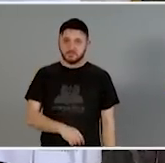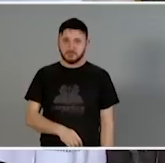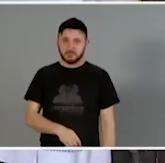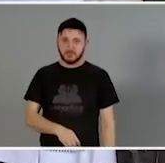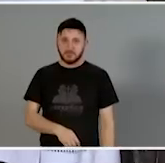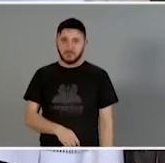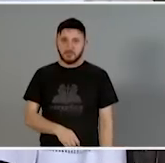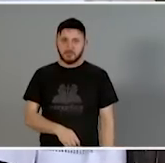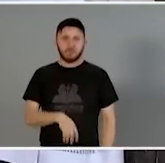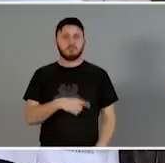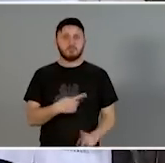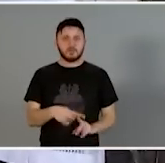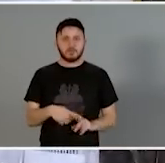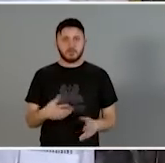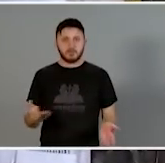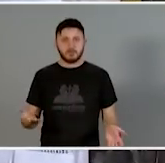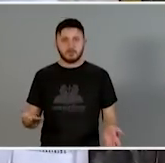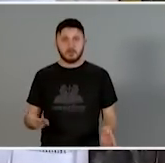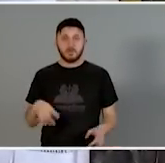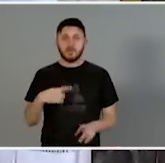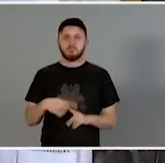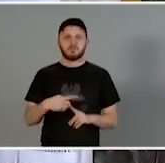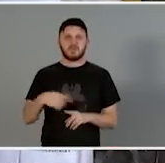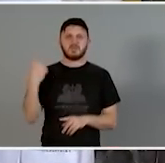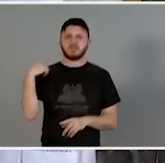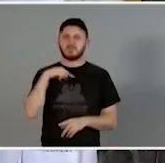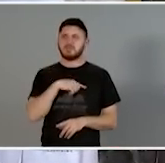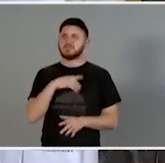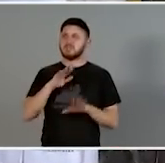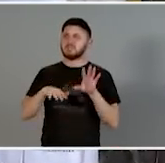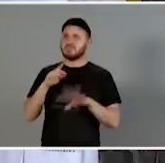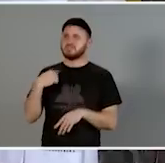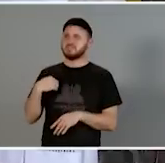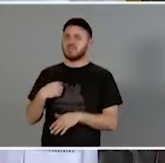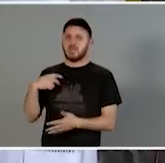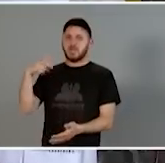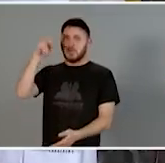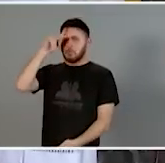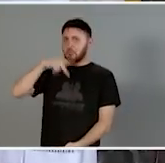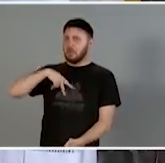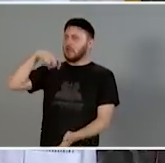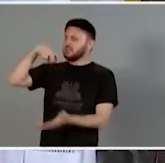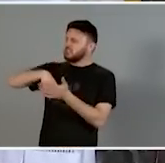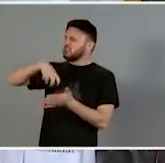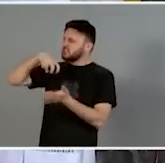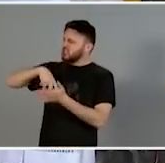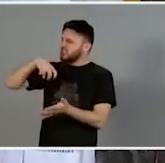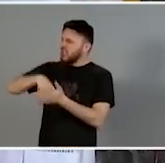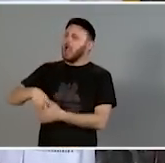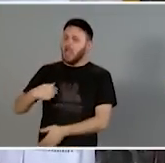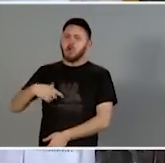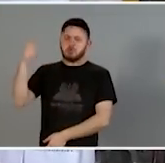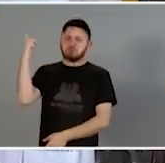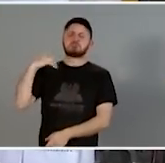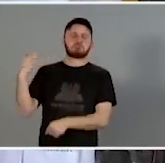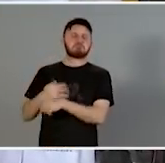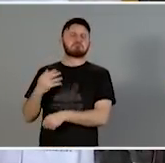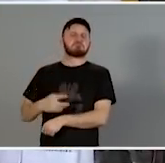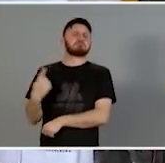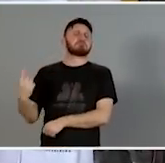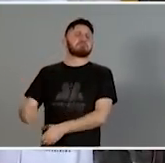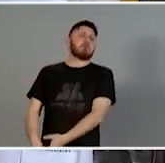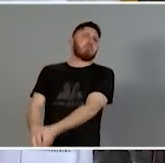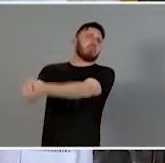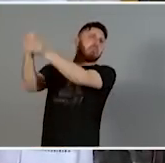E por quê? Por que que a gente se castiga? Eu vou carregar um